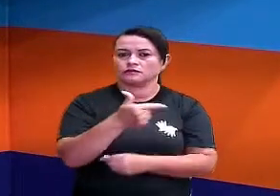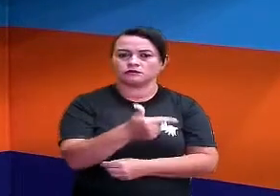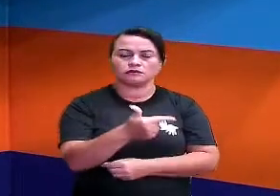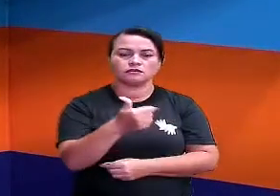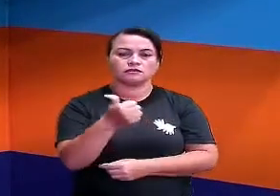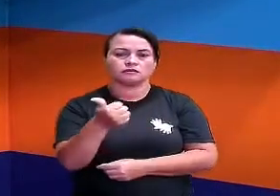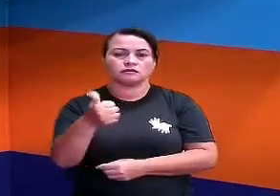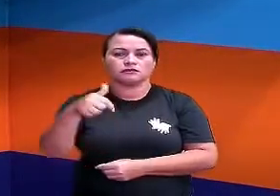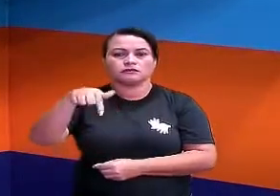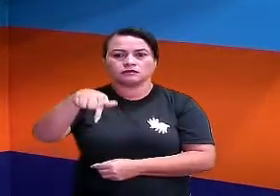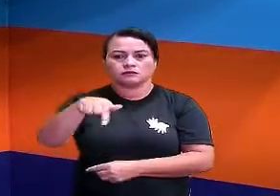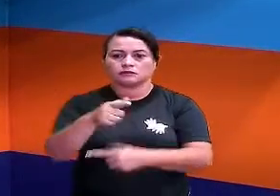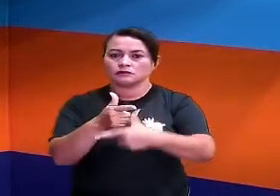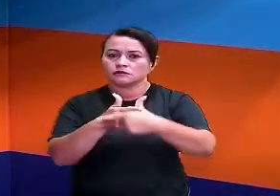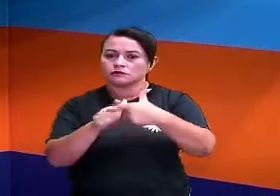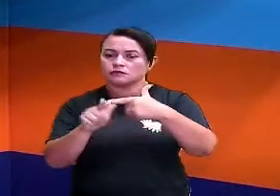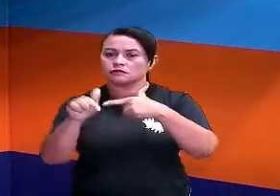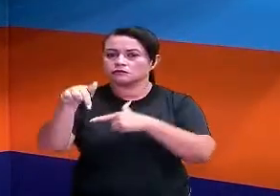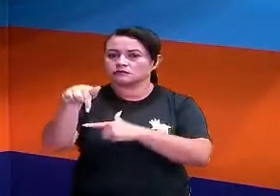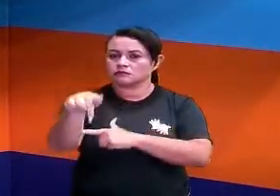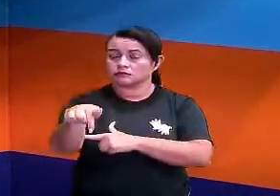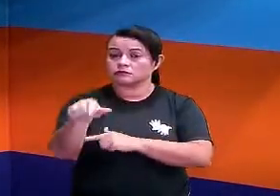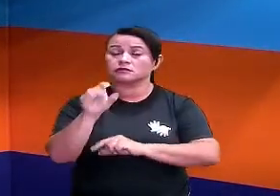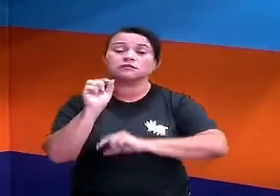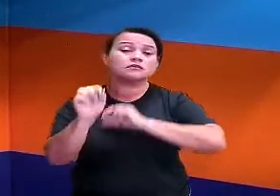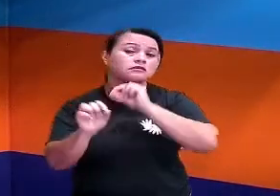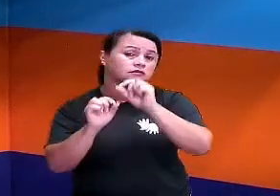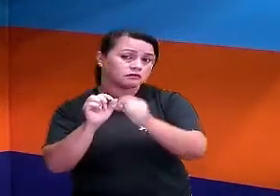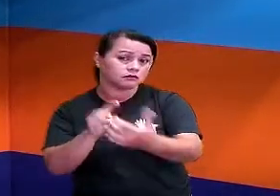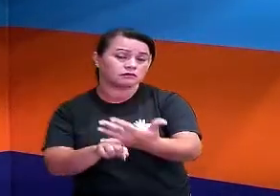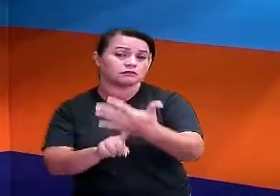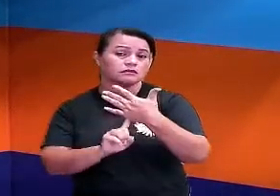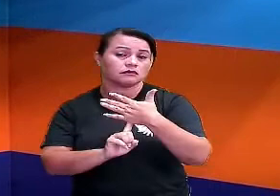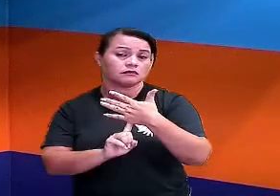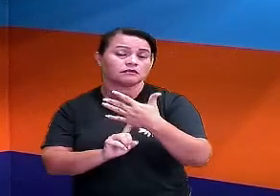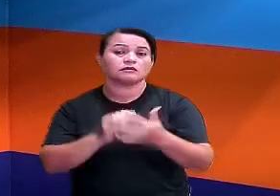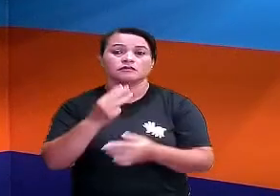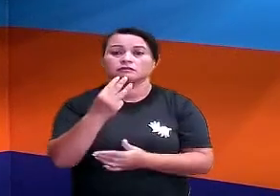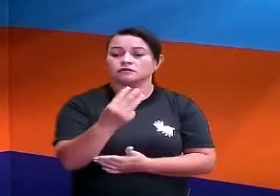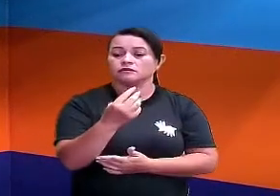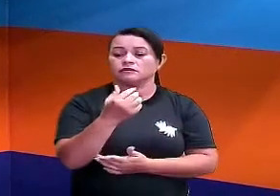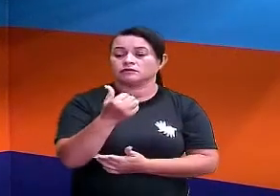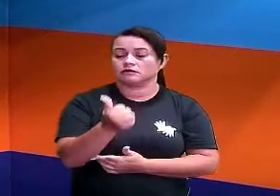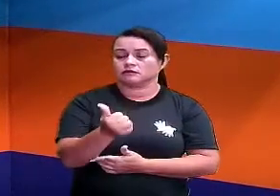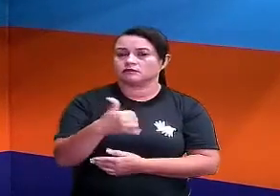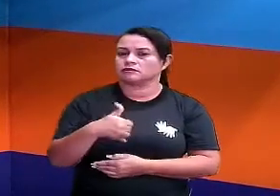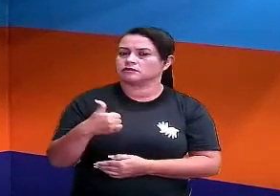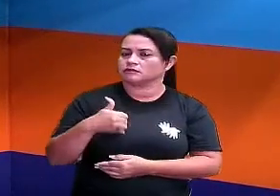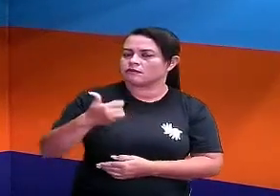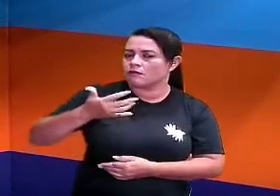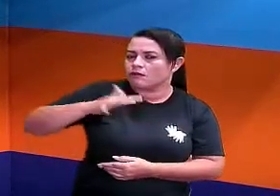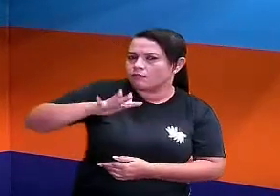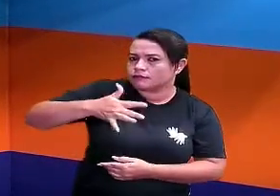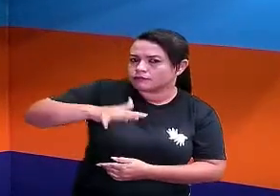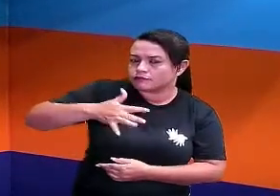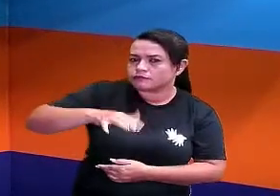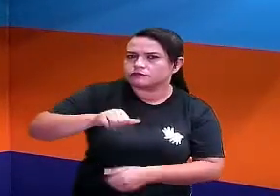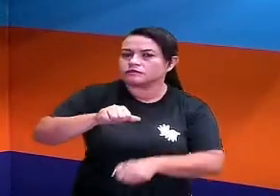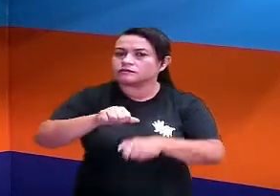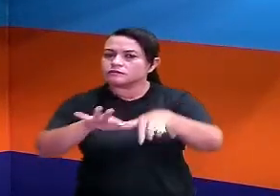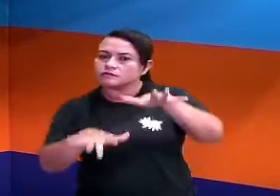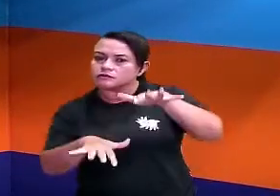dividir 217 por 7, que vai me dar 31. Então, a idade média dos